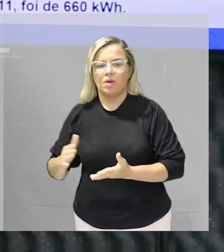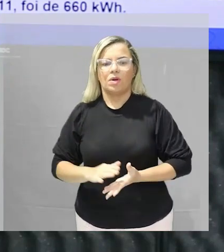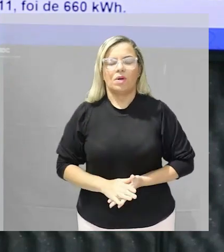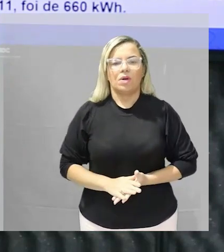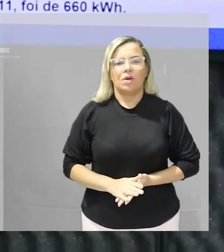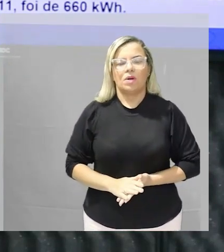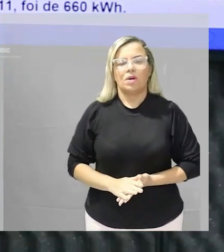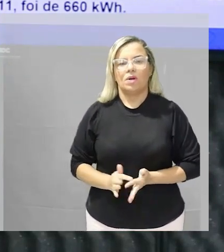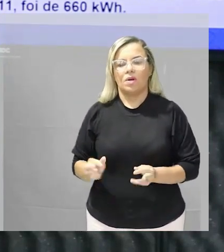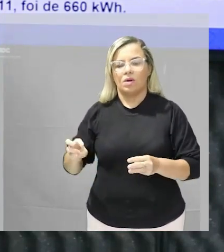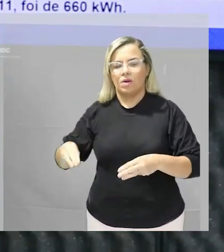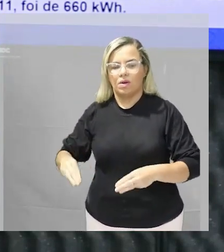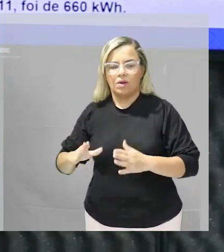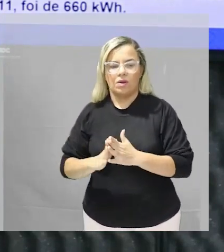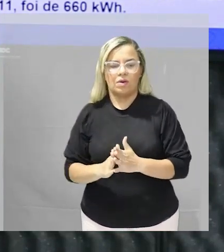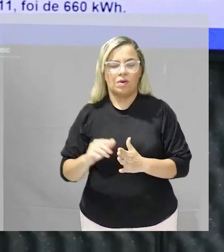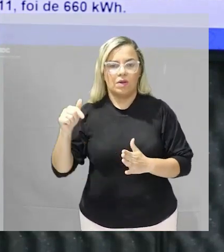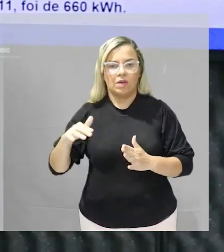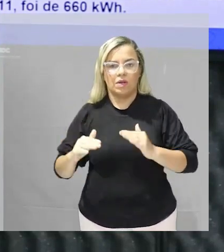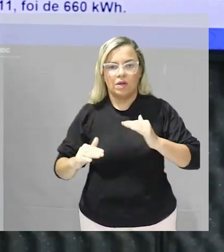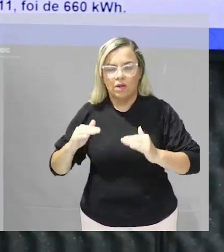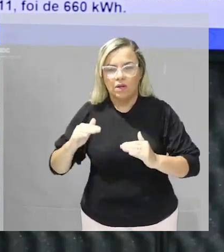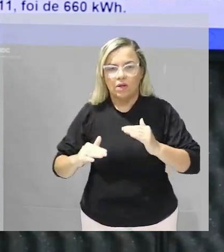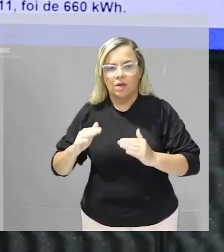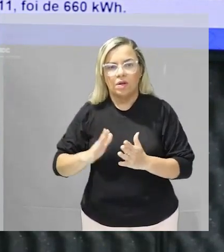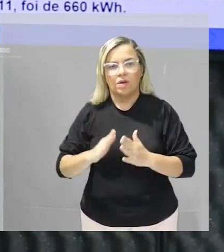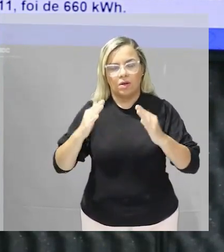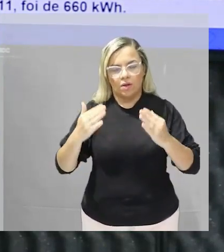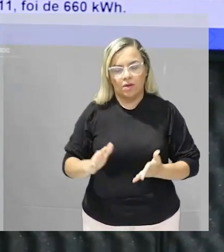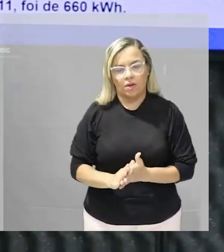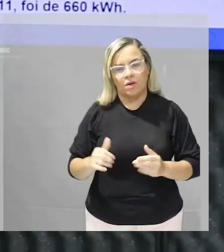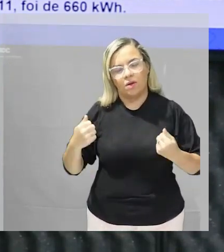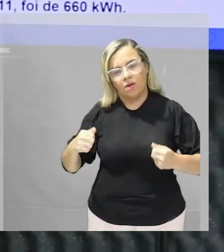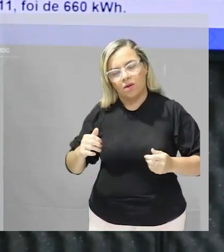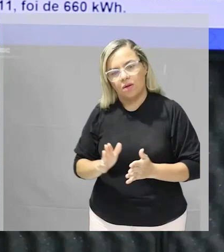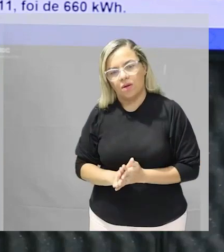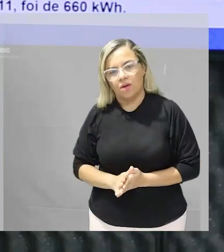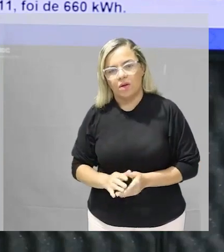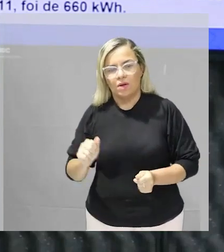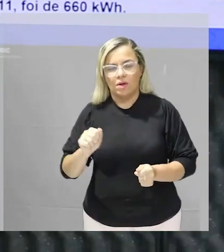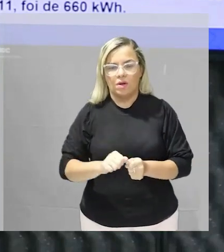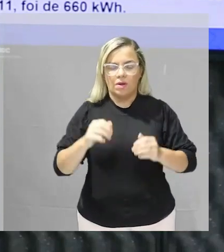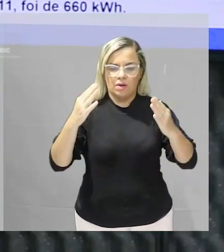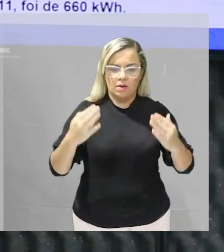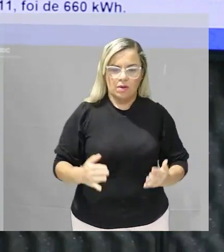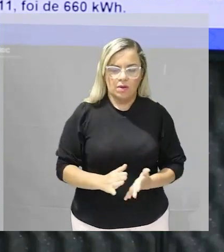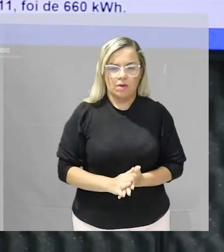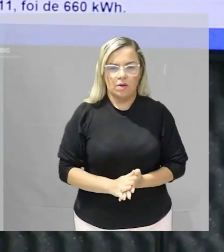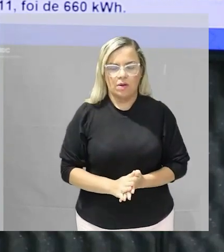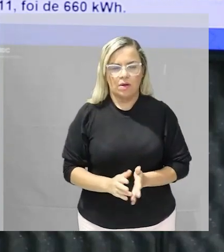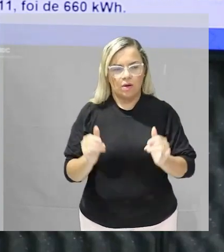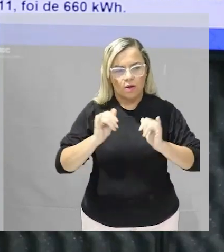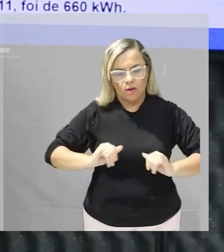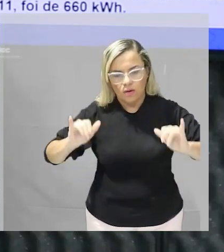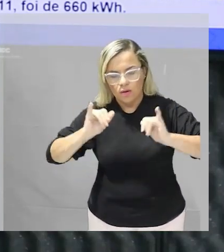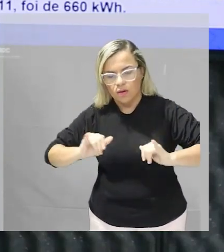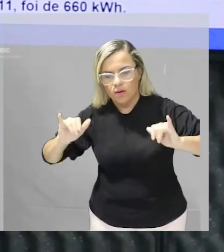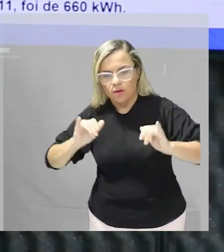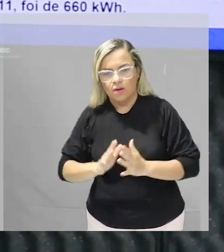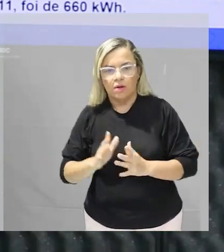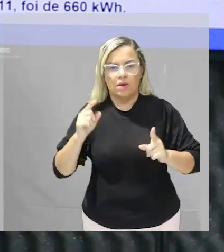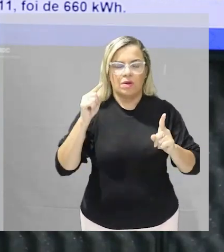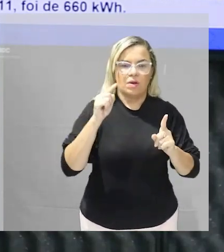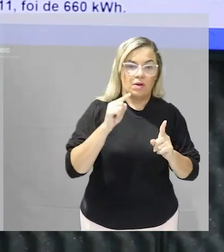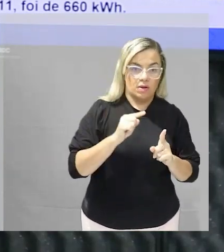ele fala de média então nós precisamos né fazer análise de cada informação dessas com base